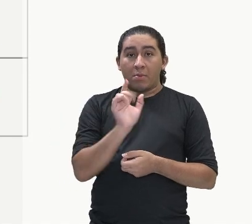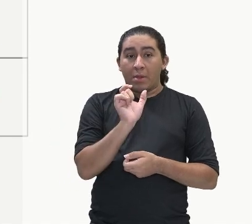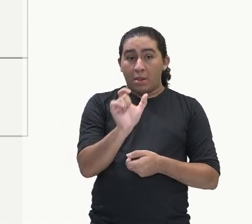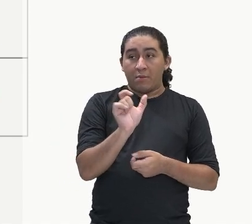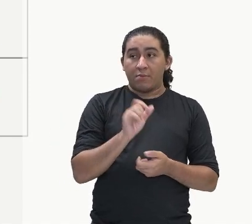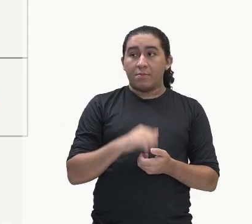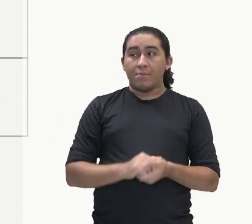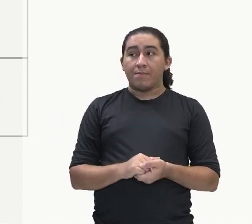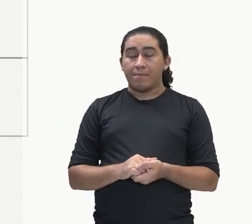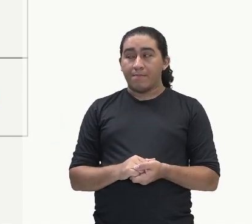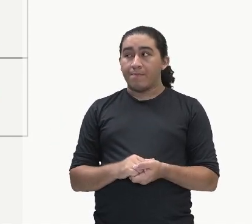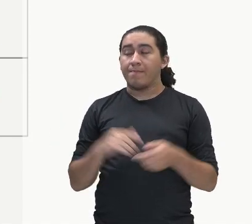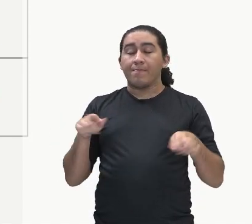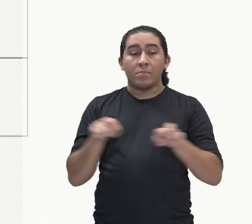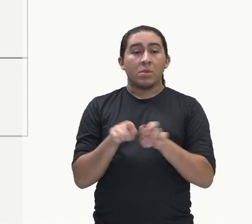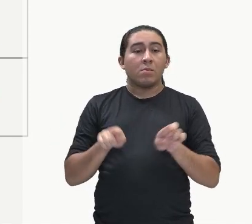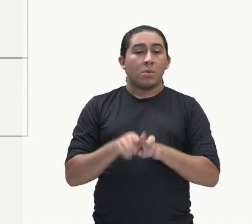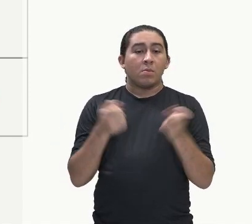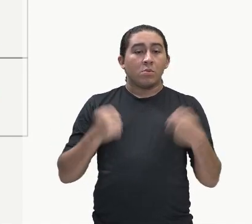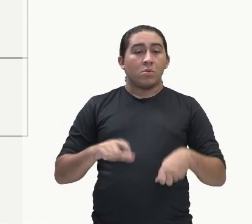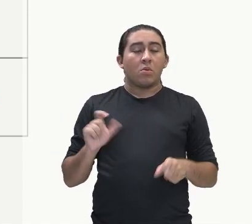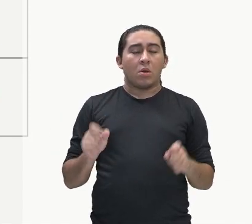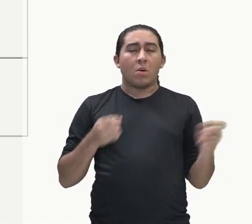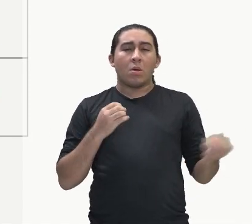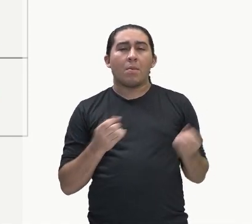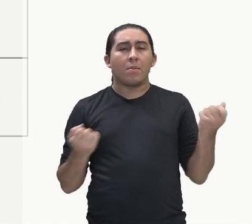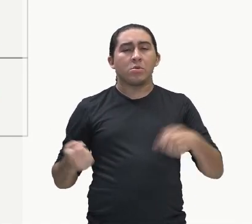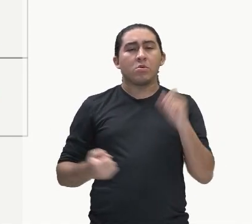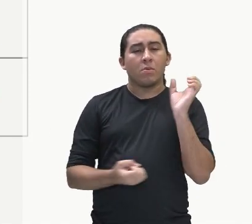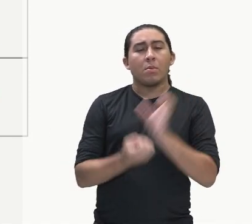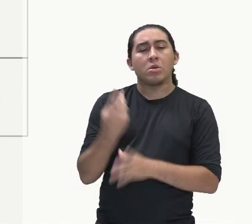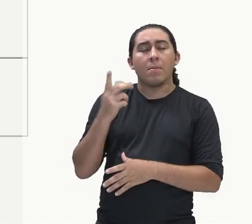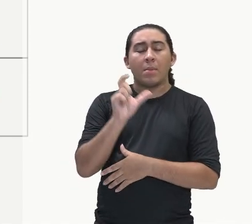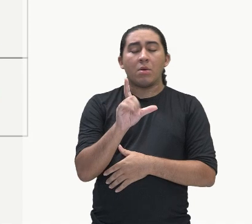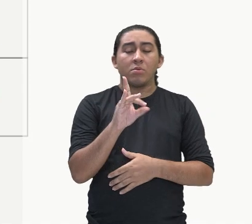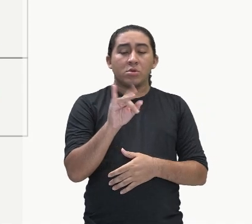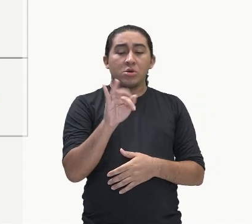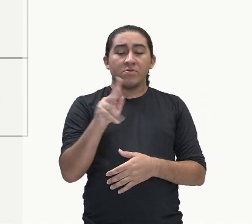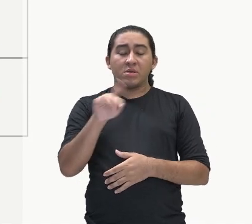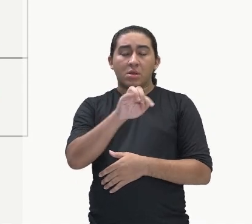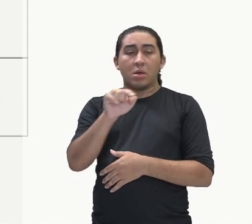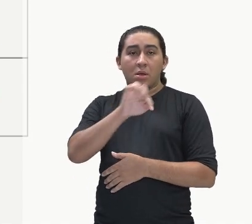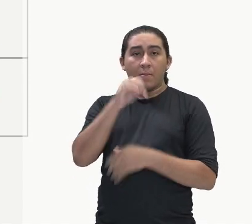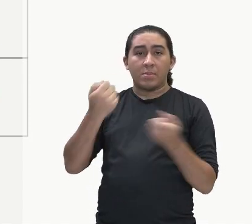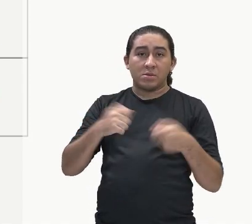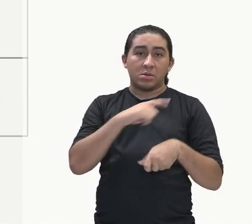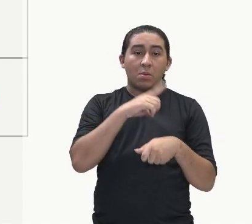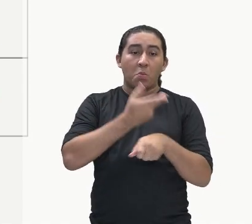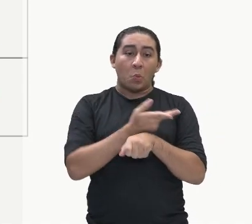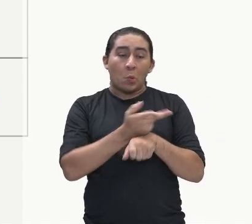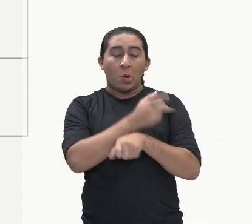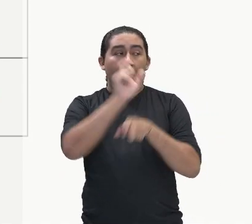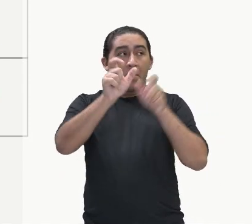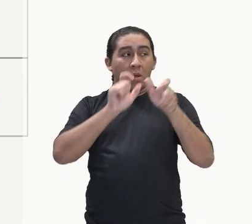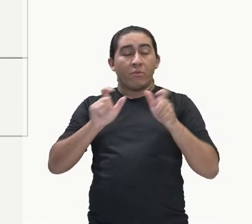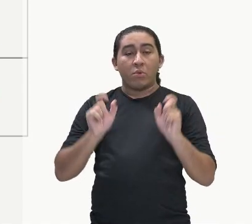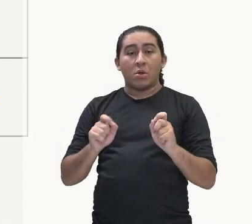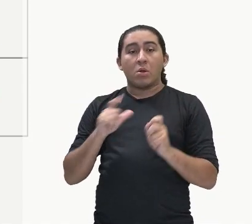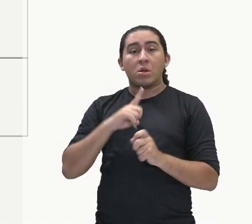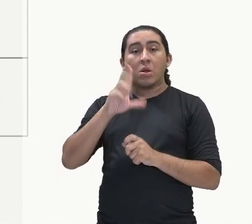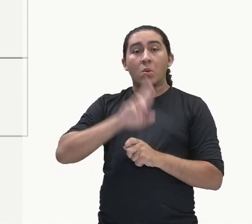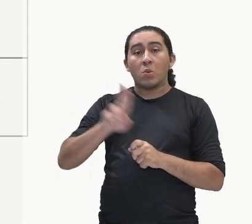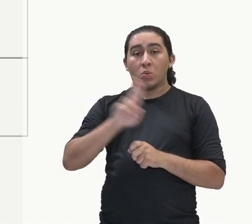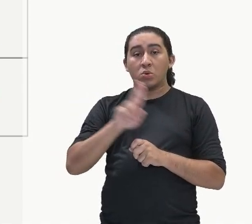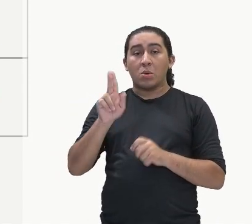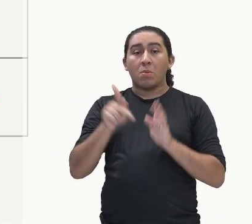desfazer. Aí eu vou, como foi a formação da palavra desfazer? Você vai dizer que foi por